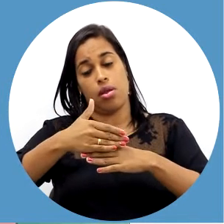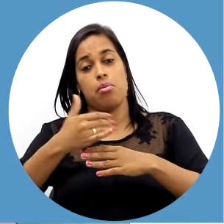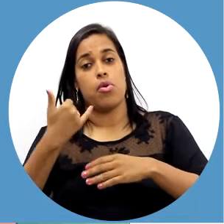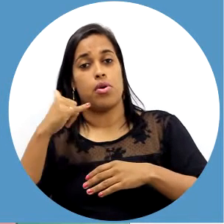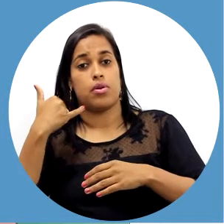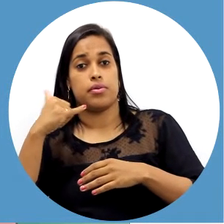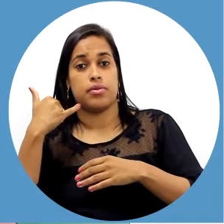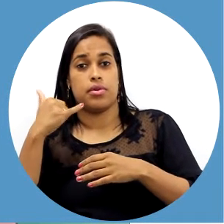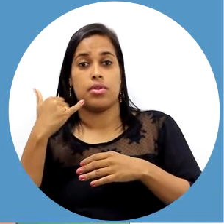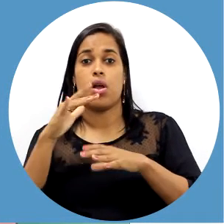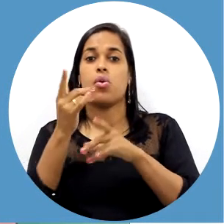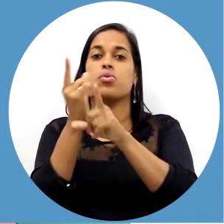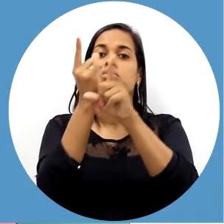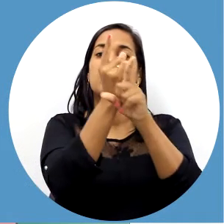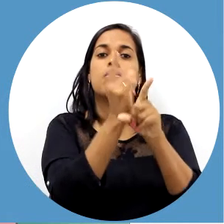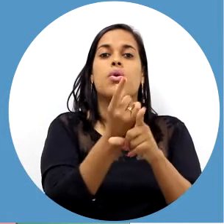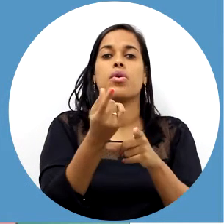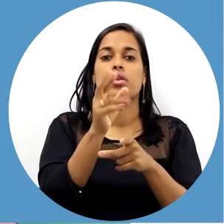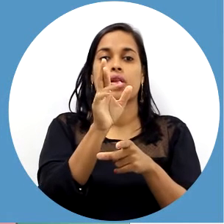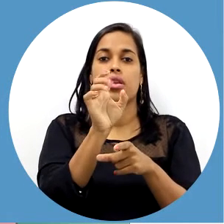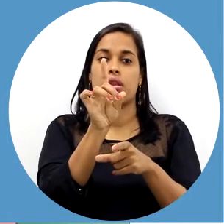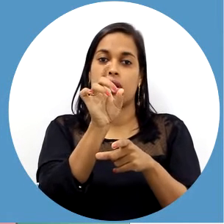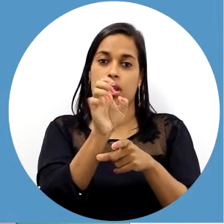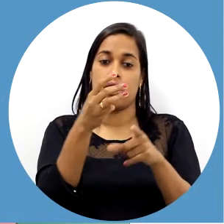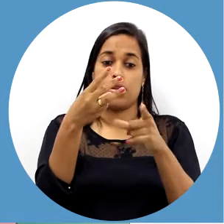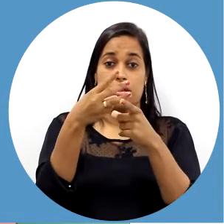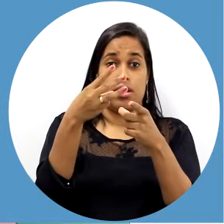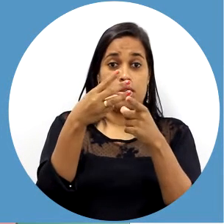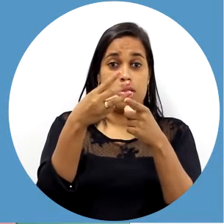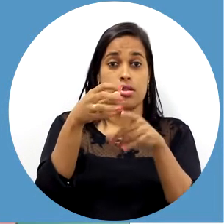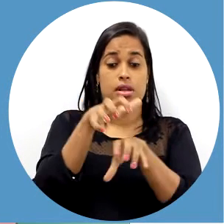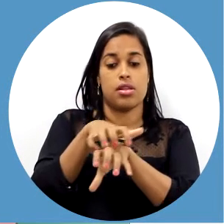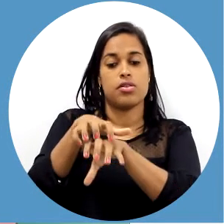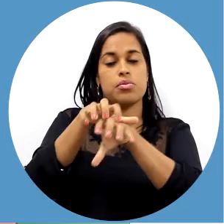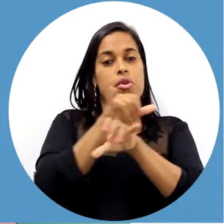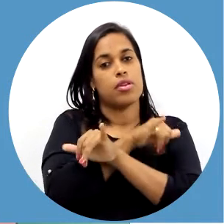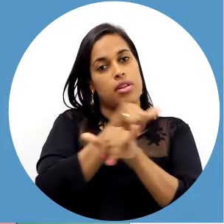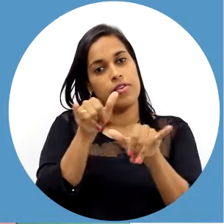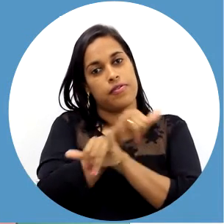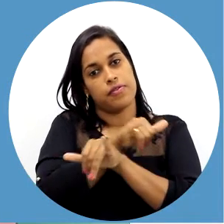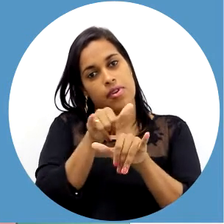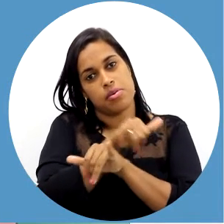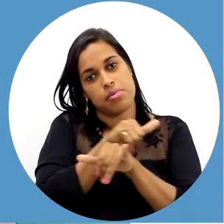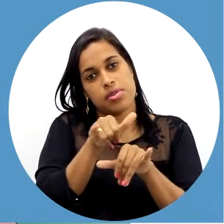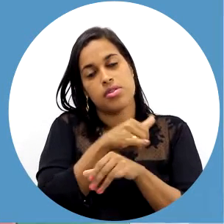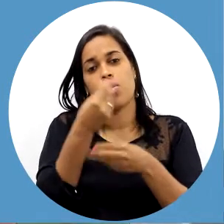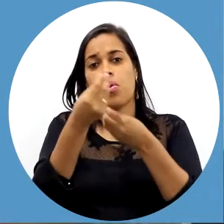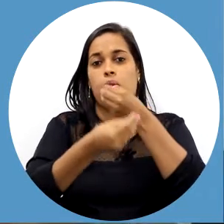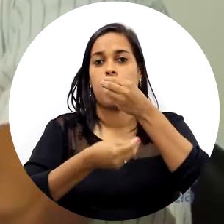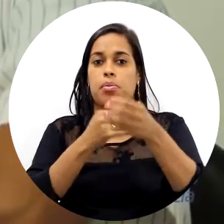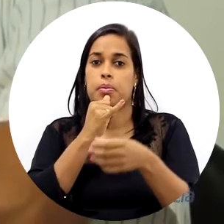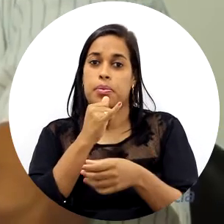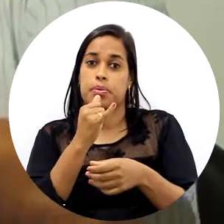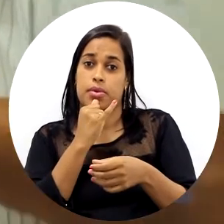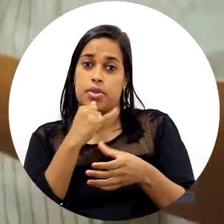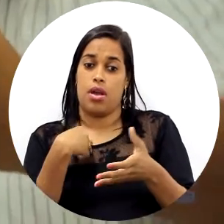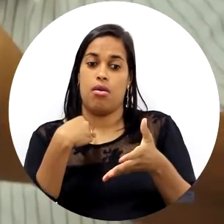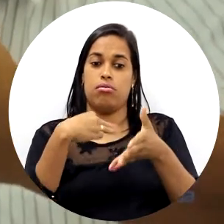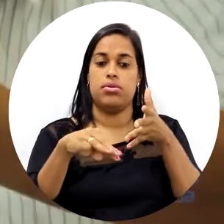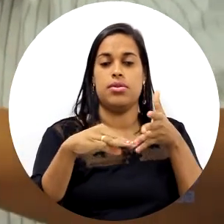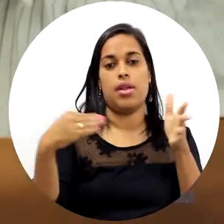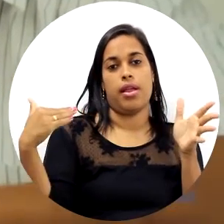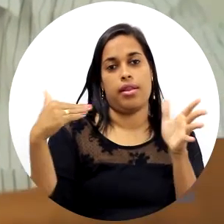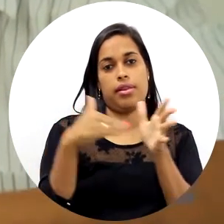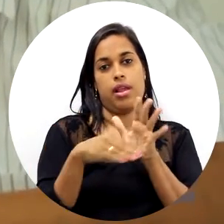notebook, onde é que ele se encontra na rede. A terceira camada tem a ver com o transporte dos dados, como é que o dado vai sair do